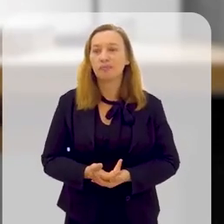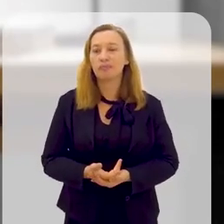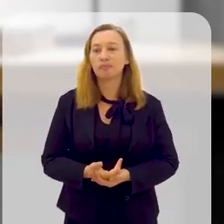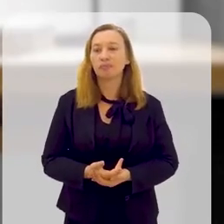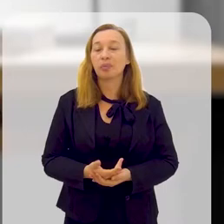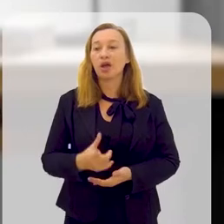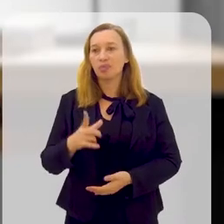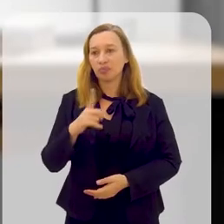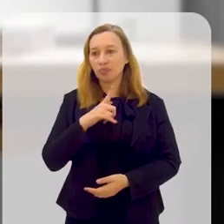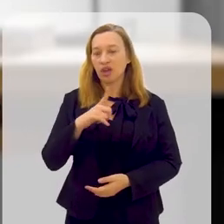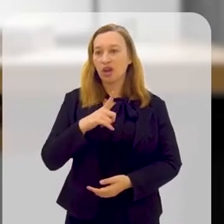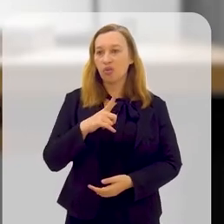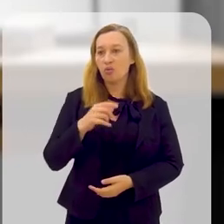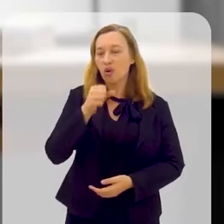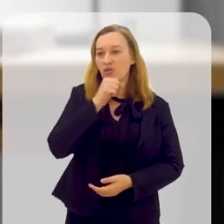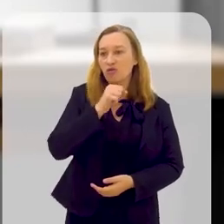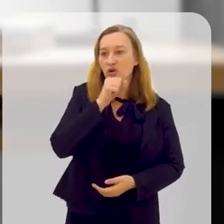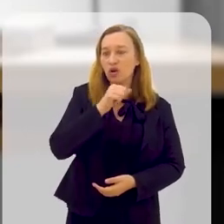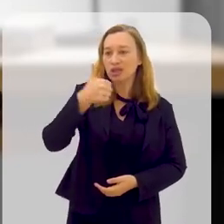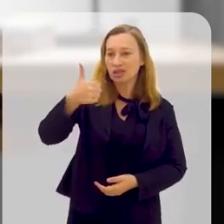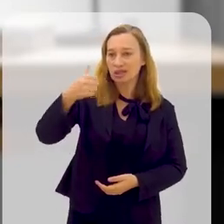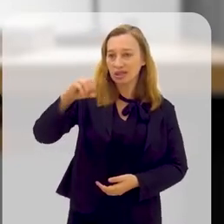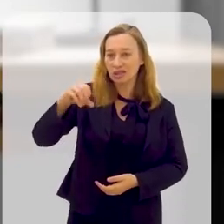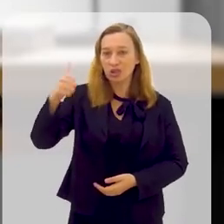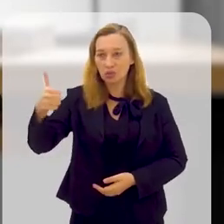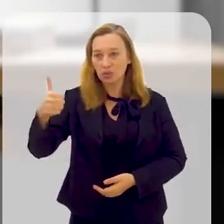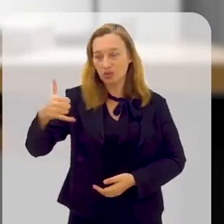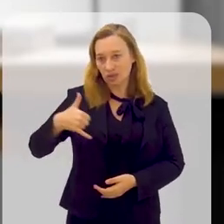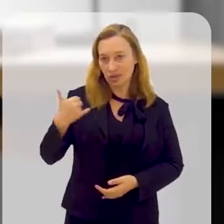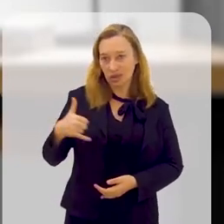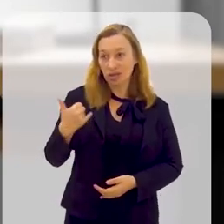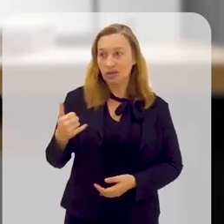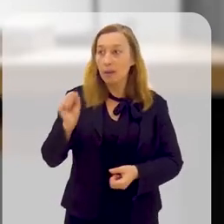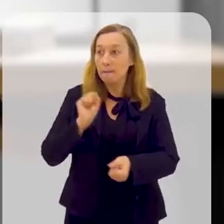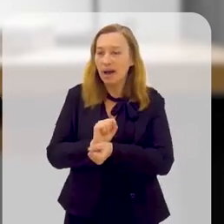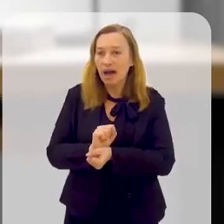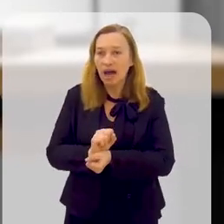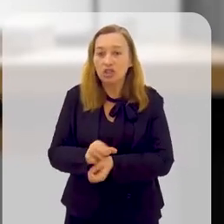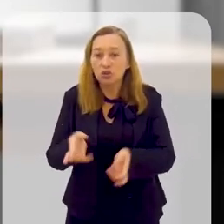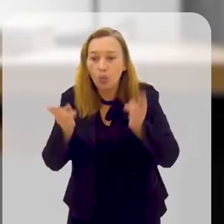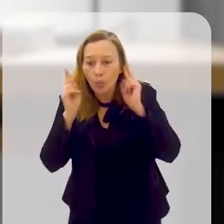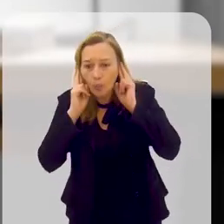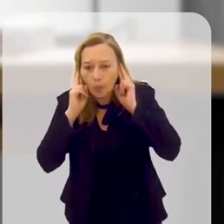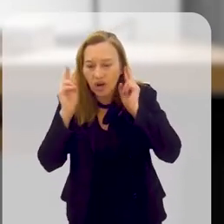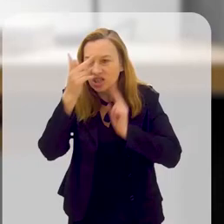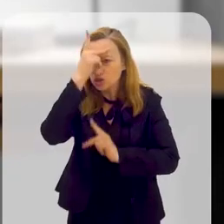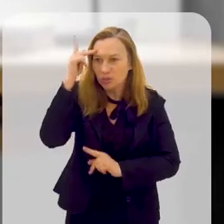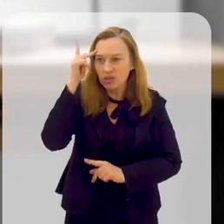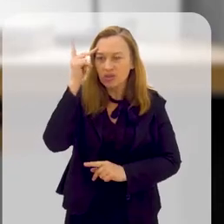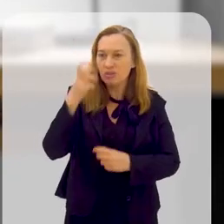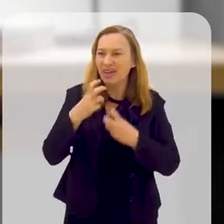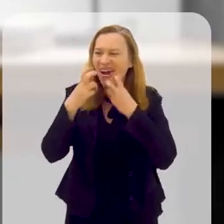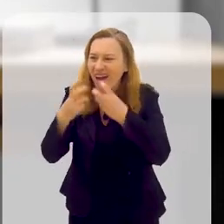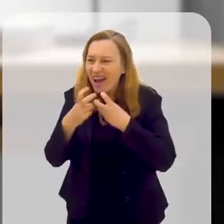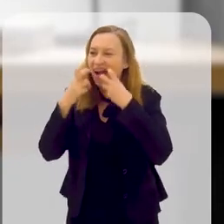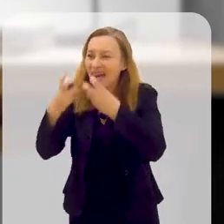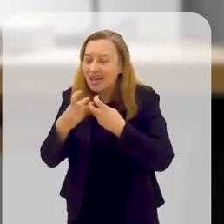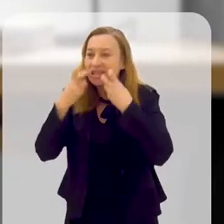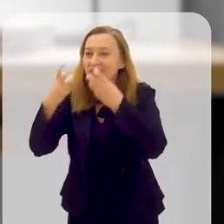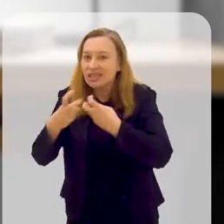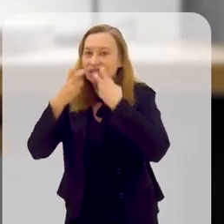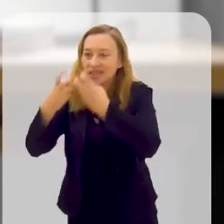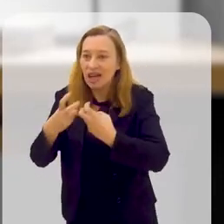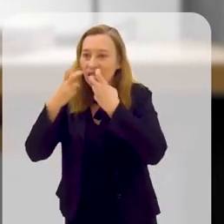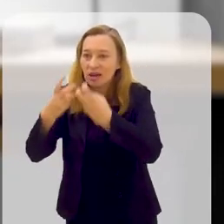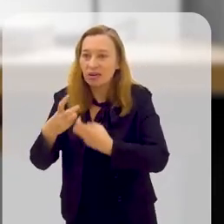eu acho que acontece né Eu tenho uma voz de 101 anos quando você começa a parar de ouvir e as pessoas começam